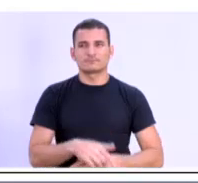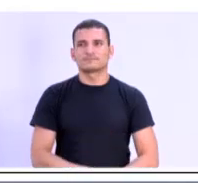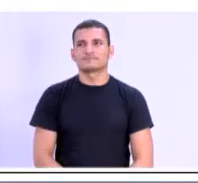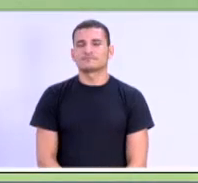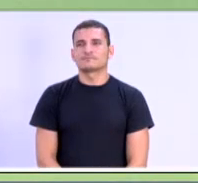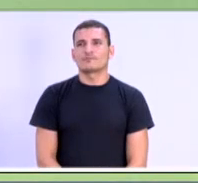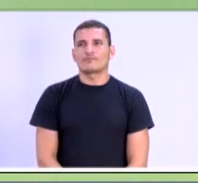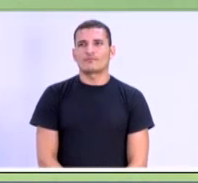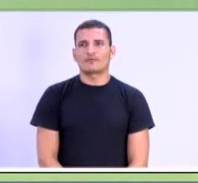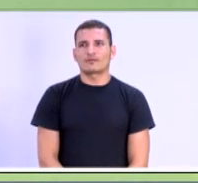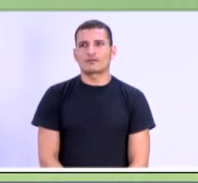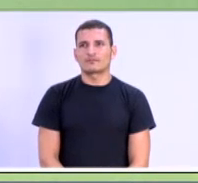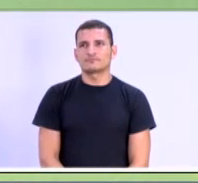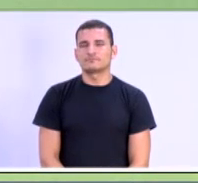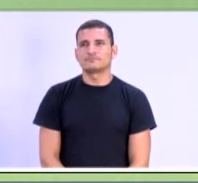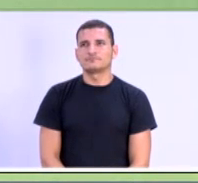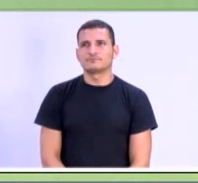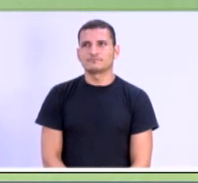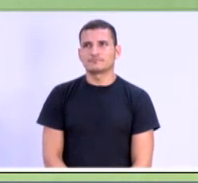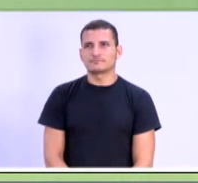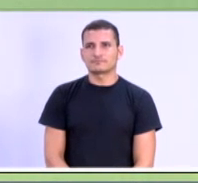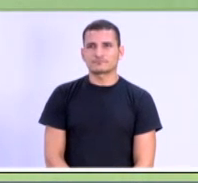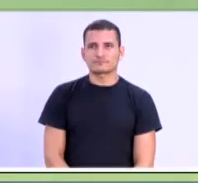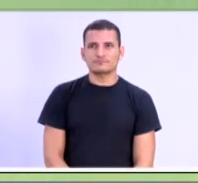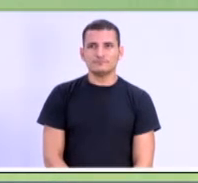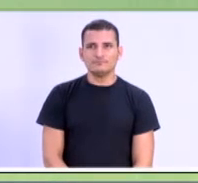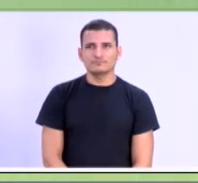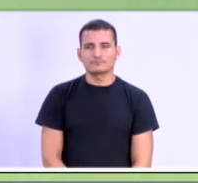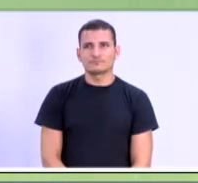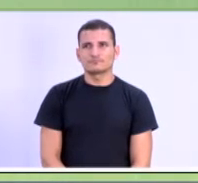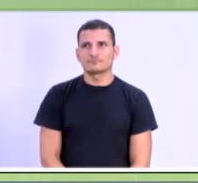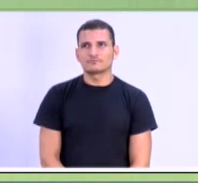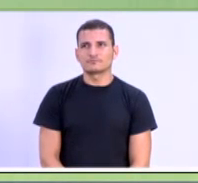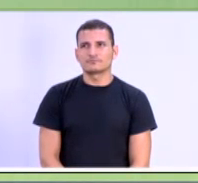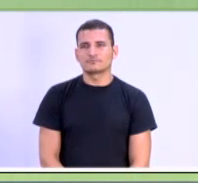Então vamos lá. Na definição de classe,